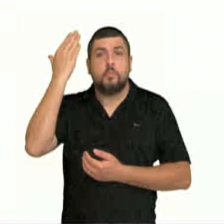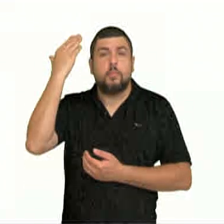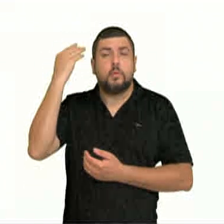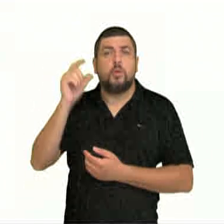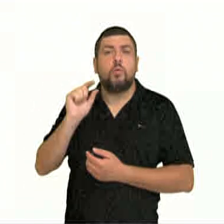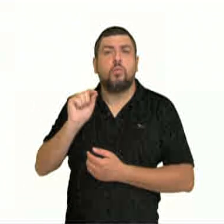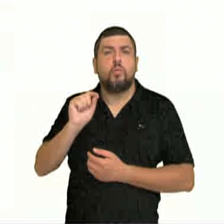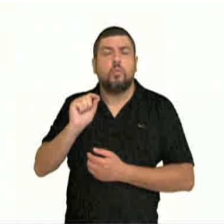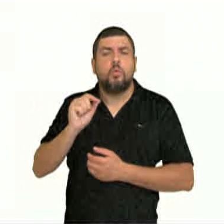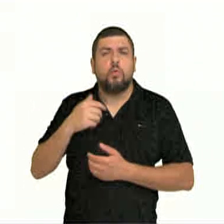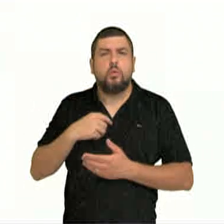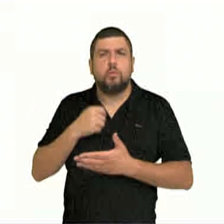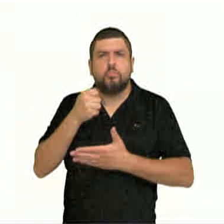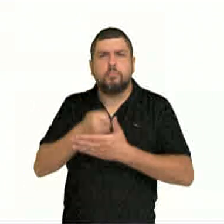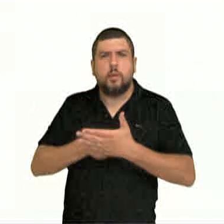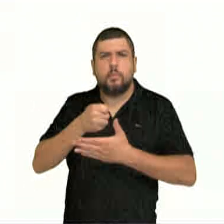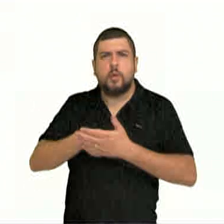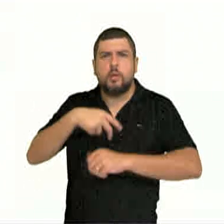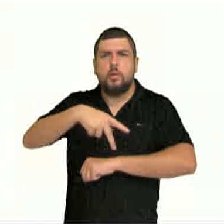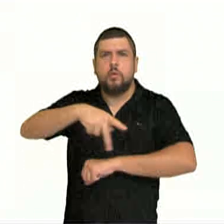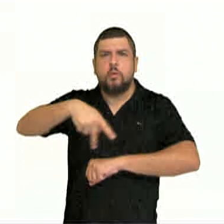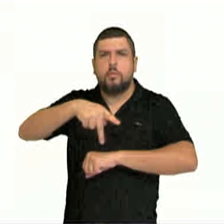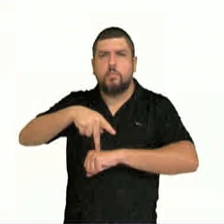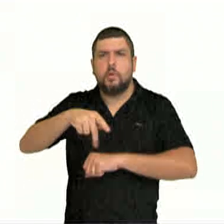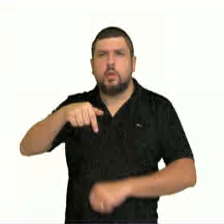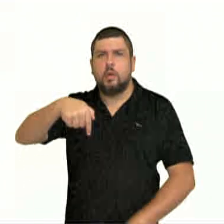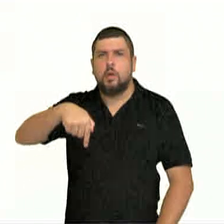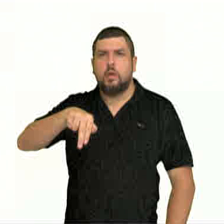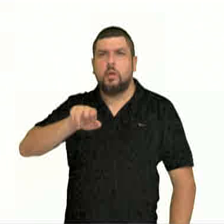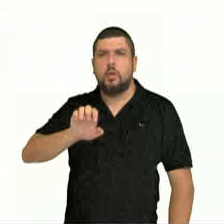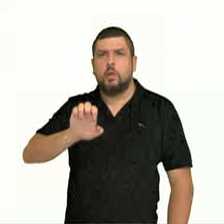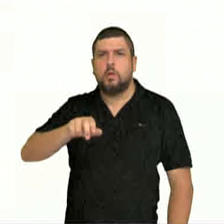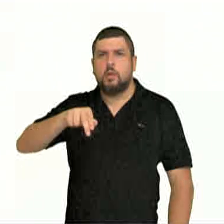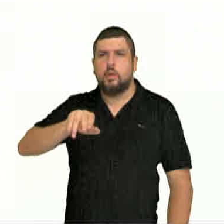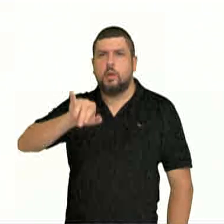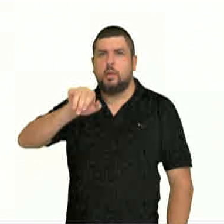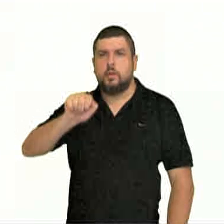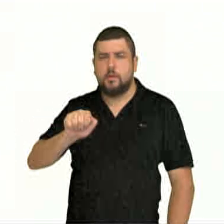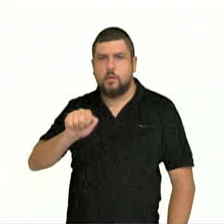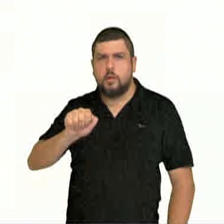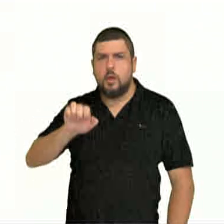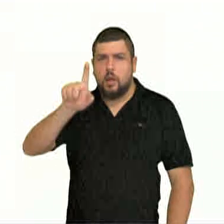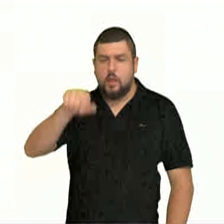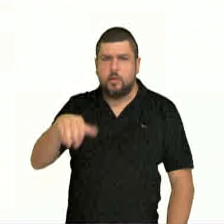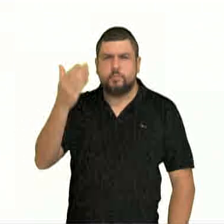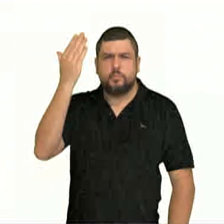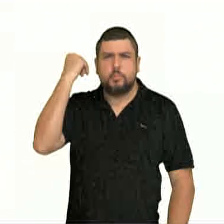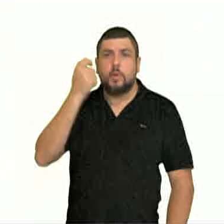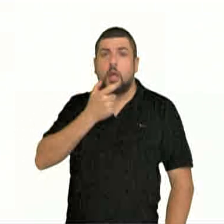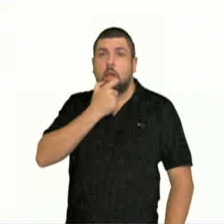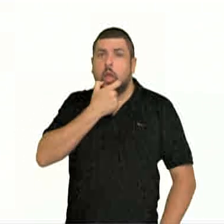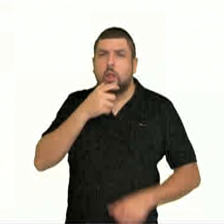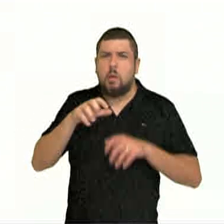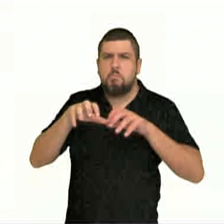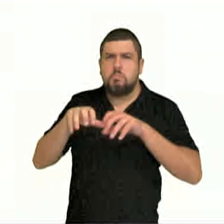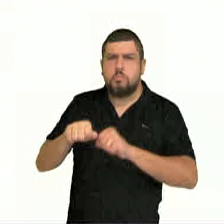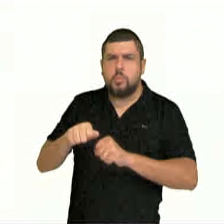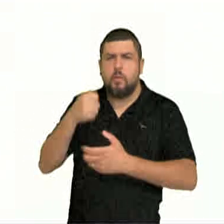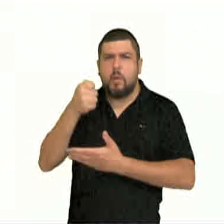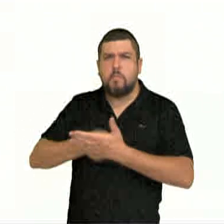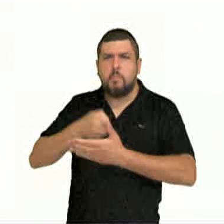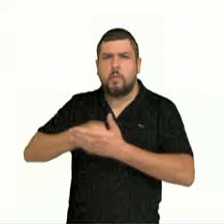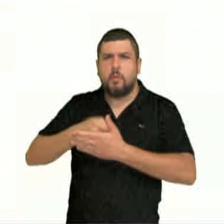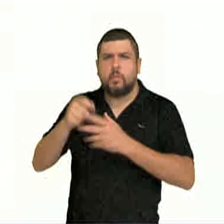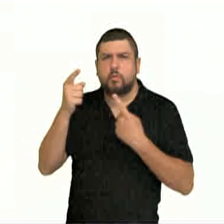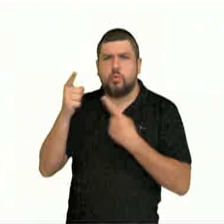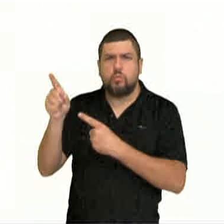Quênia. O Quênia, você sabe, é uma ex-colônia britânica na década de 50, 1950. E apesar